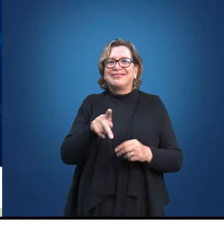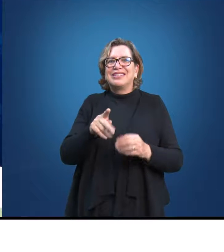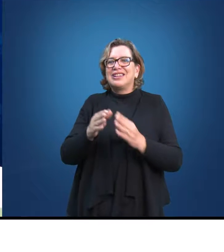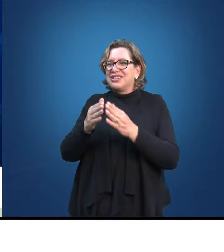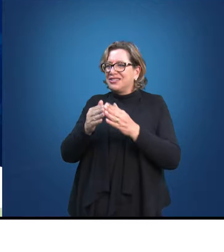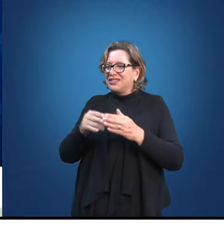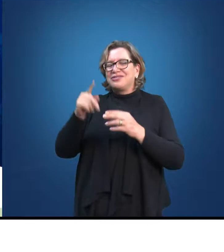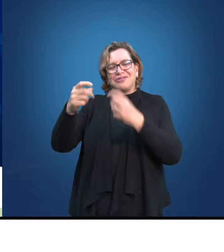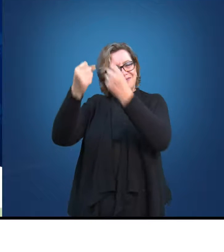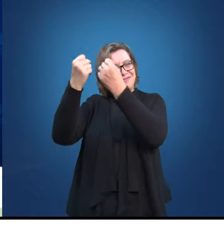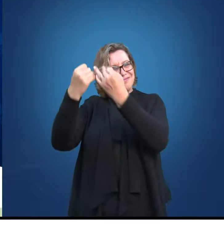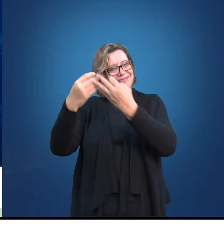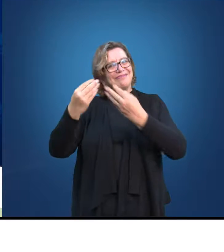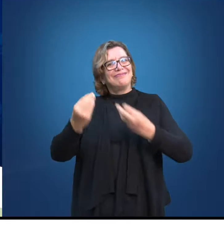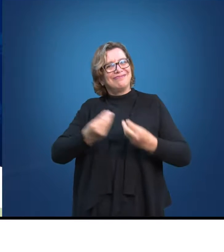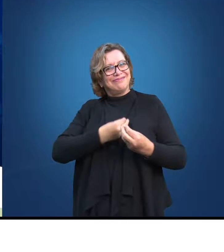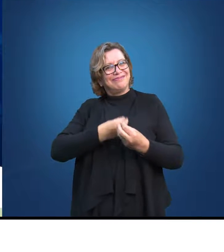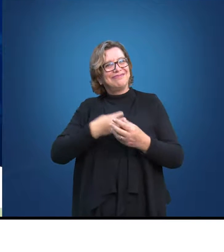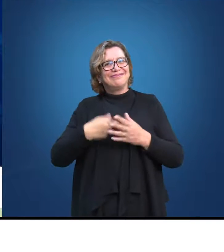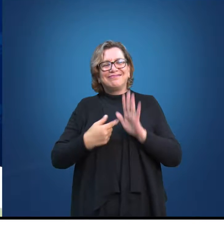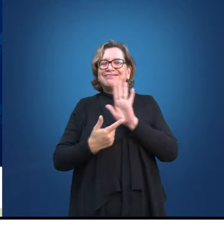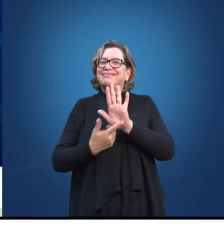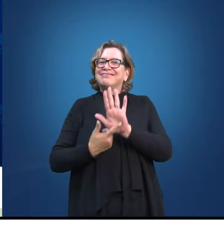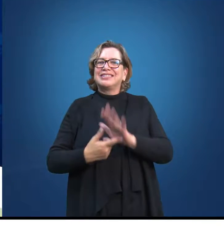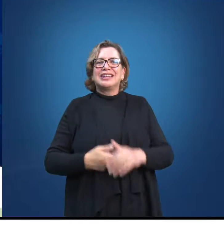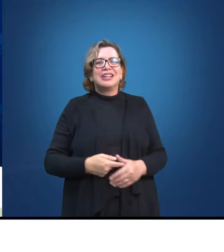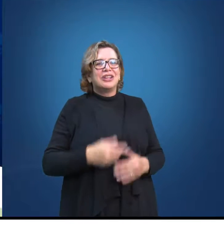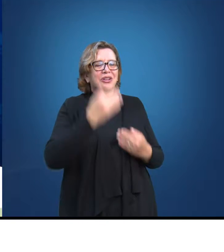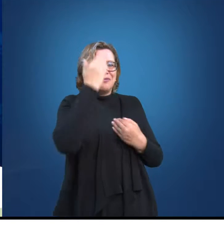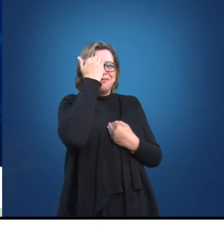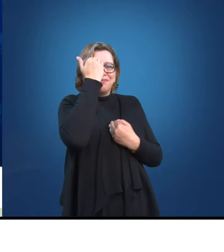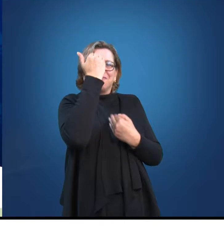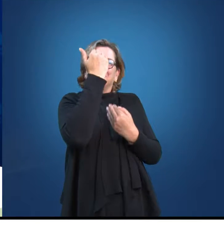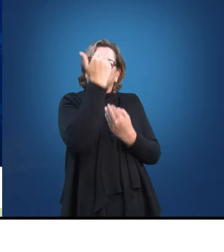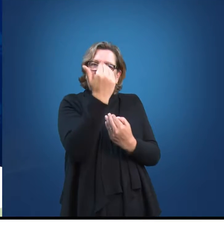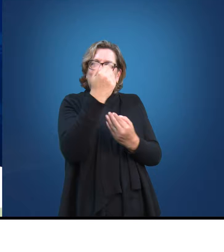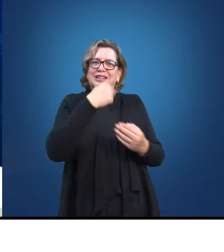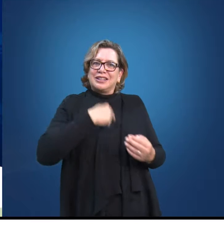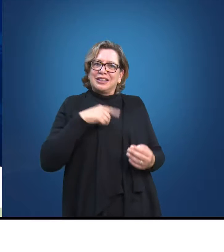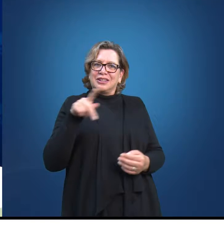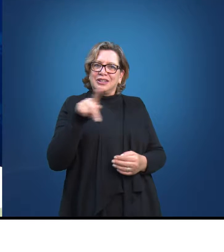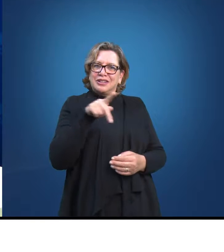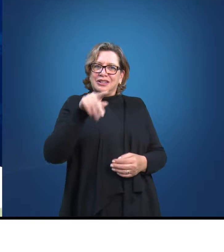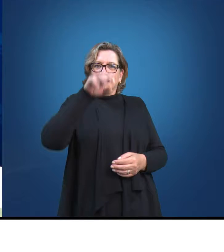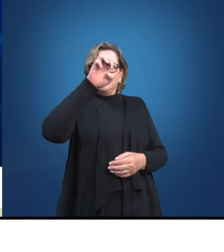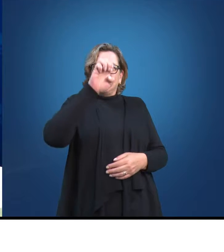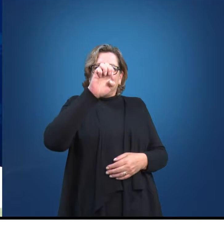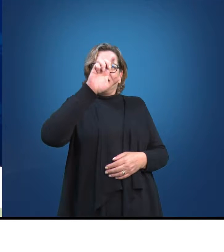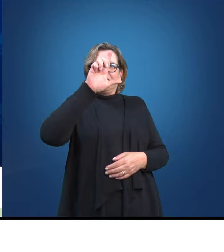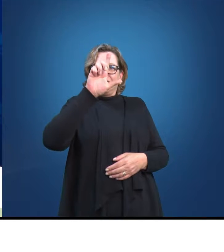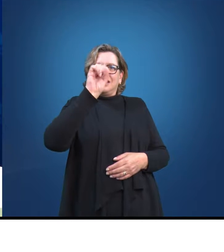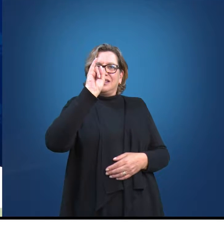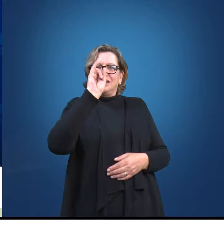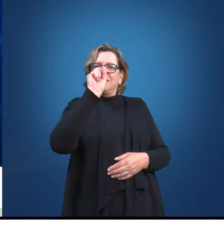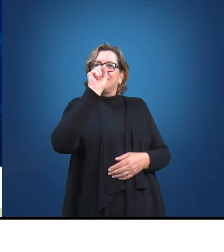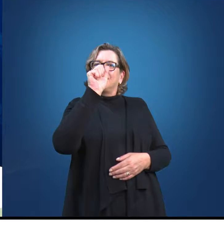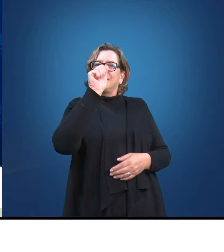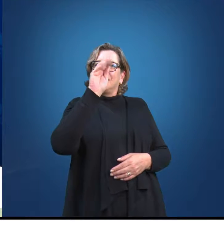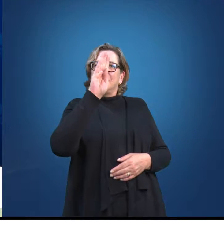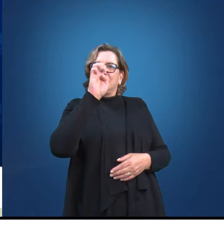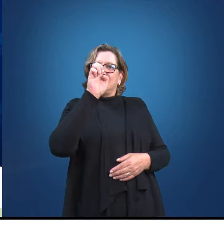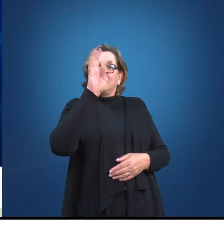favor, faça a sua apresentação para os nossos alunos. Então, muito obrigada. Eu sou a professora Elizabeth Macedo Fagundes,